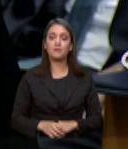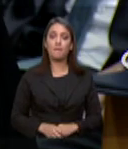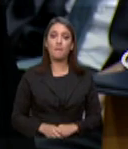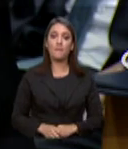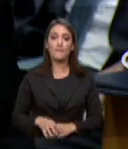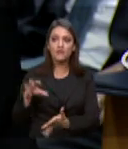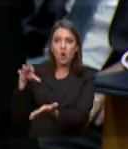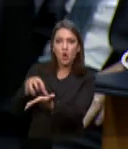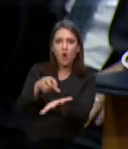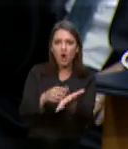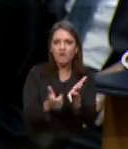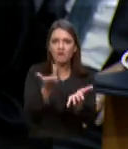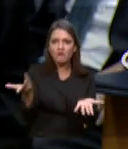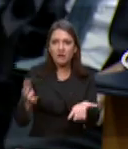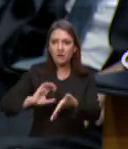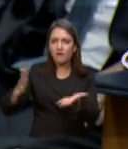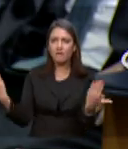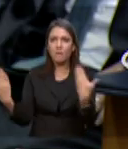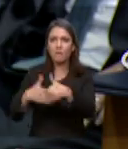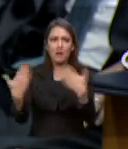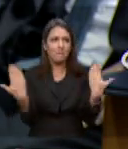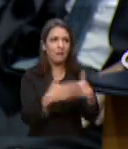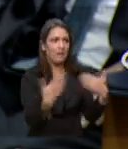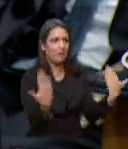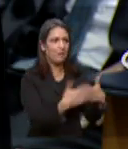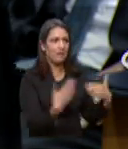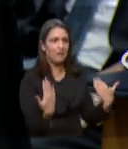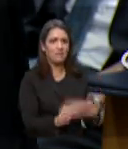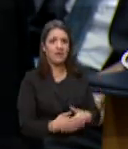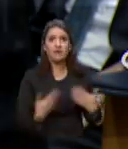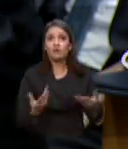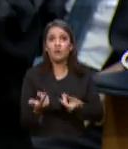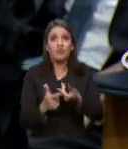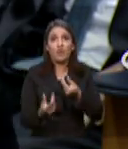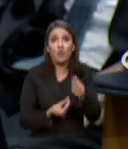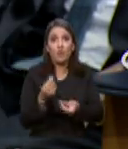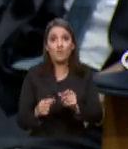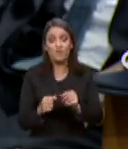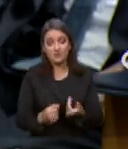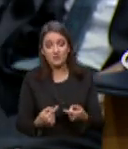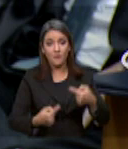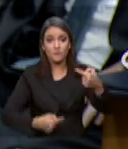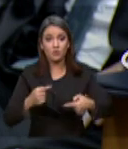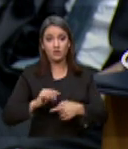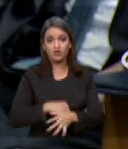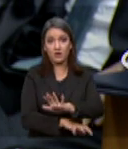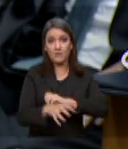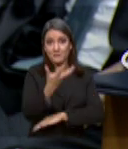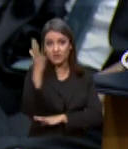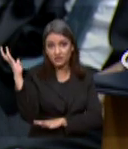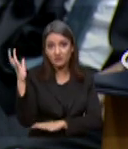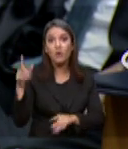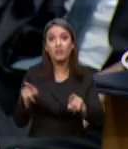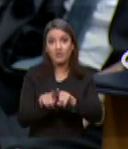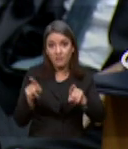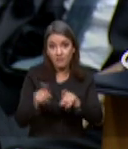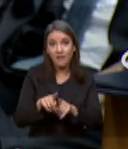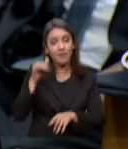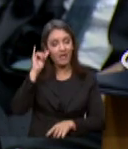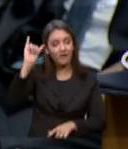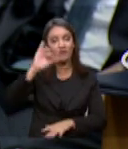Diversos órgãos foram extintos e deixaram de existir, inviabilizando a concretização das políticas ambientais, inclusive a política de combate ao desmatamento da